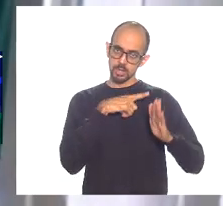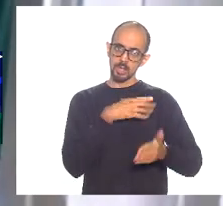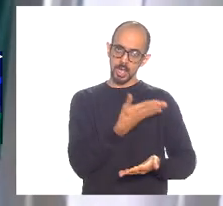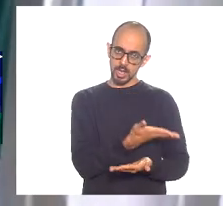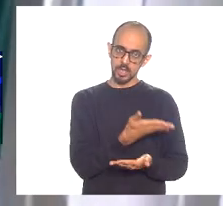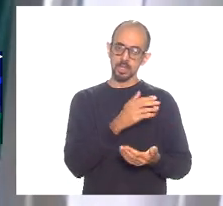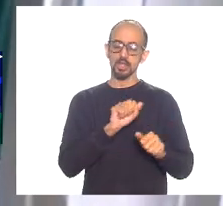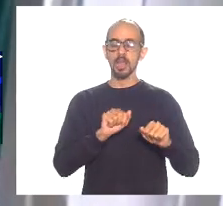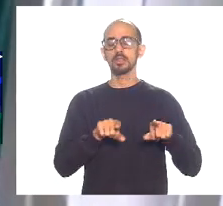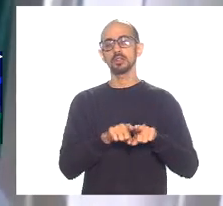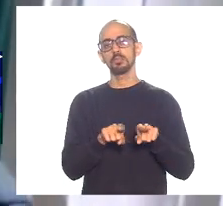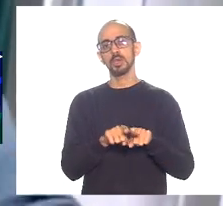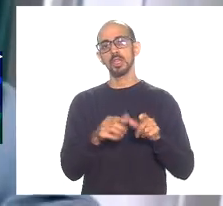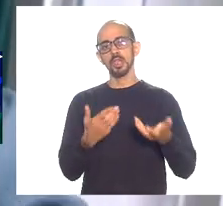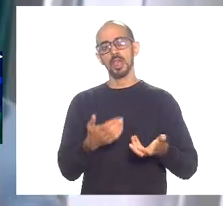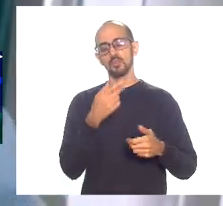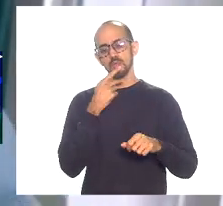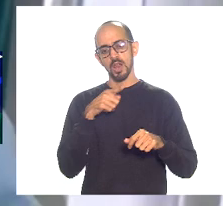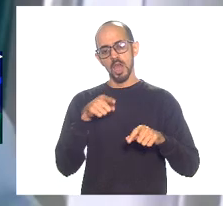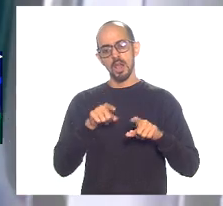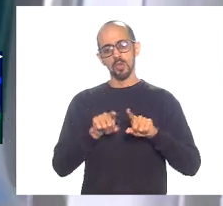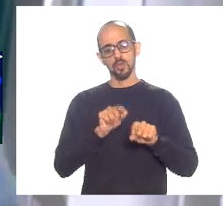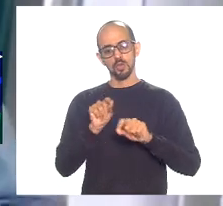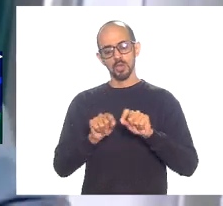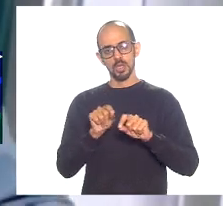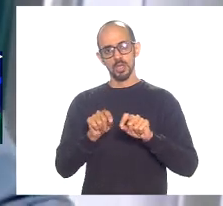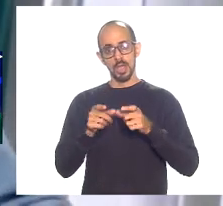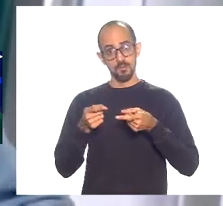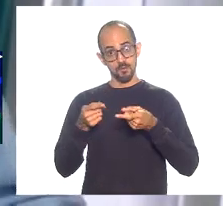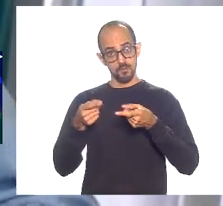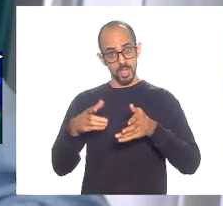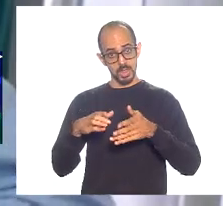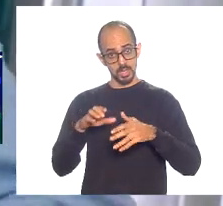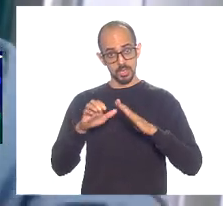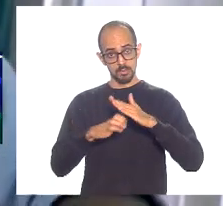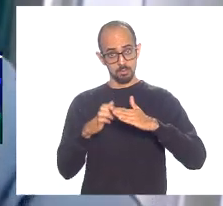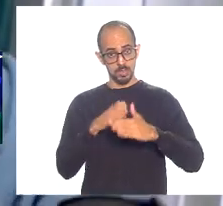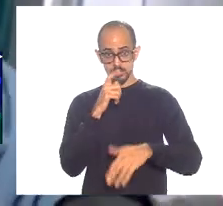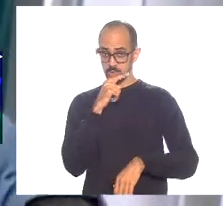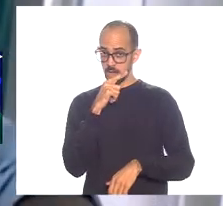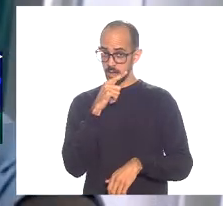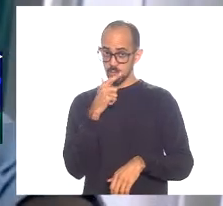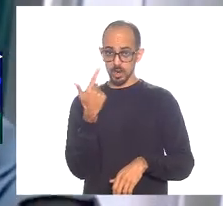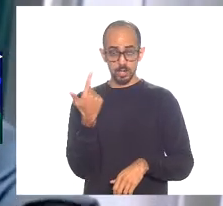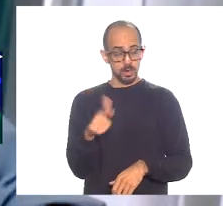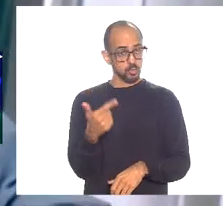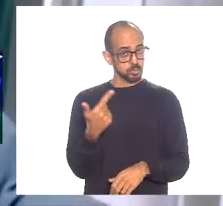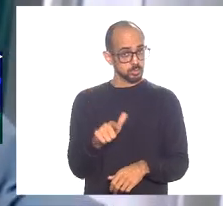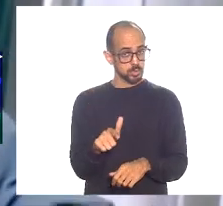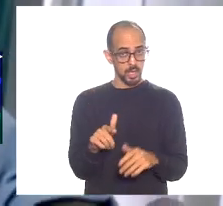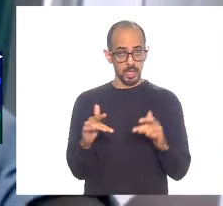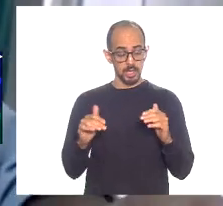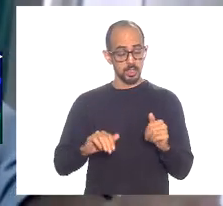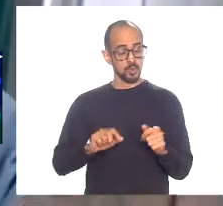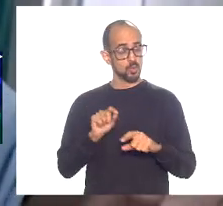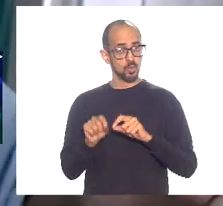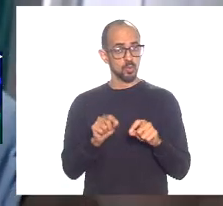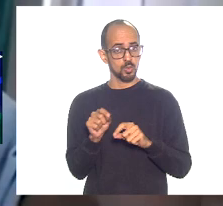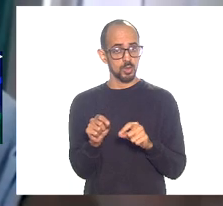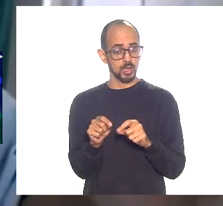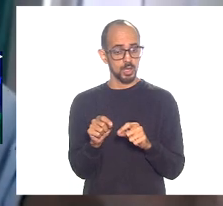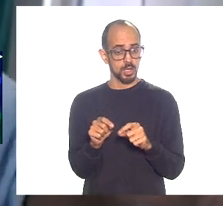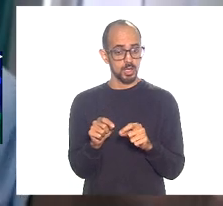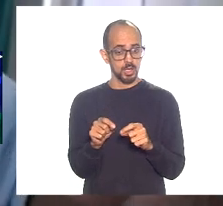e também eu quero aqui dizer assim a venda da Cedae à venda na CEDAE não tem nada a ver ele tá na mata